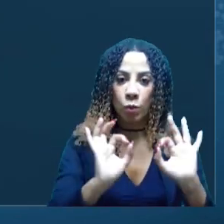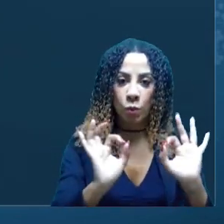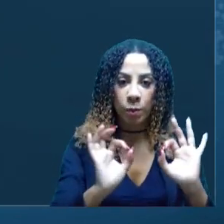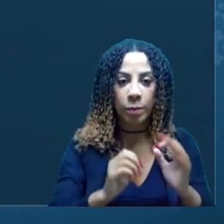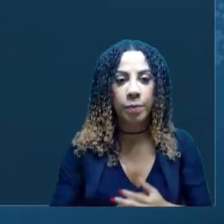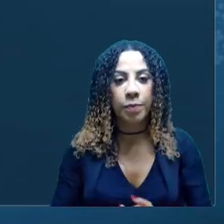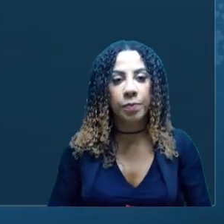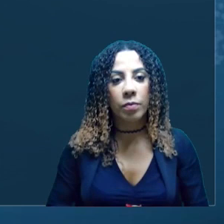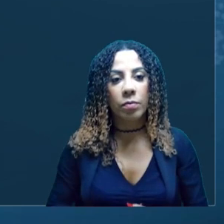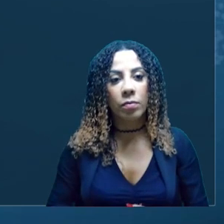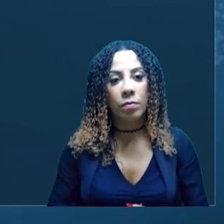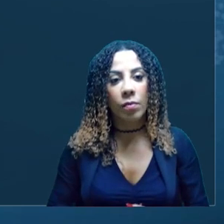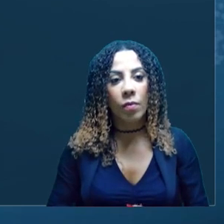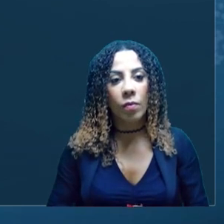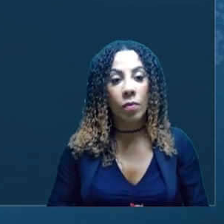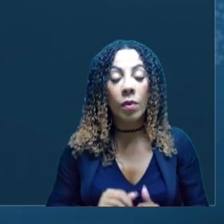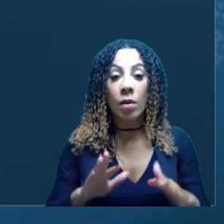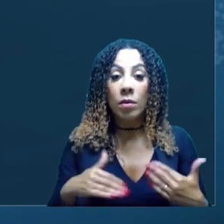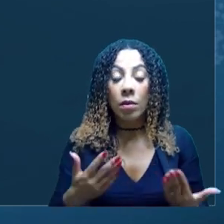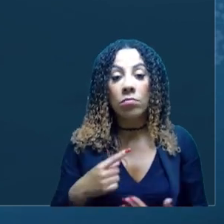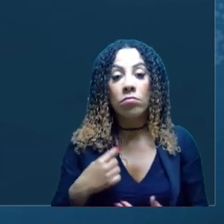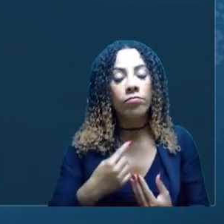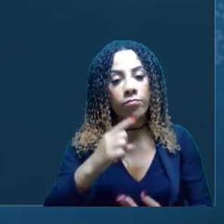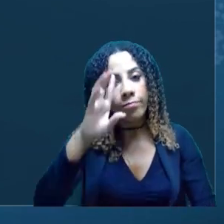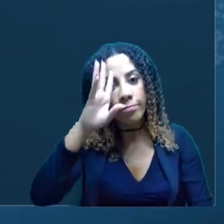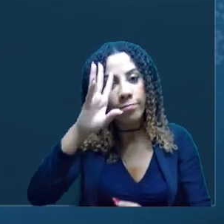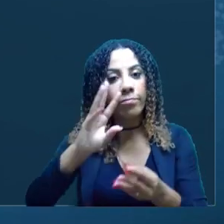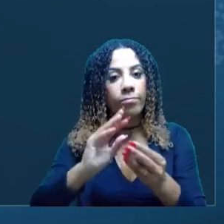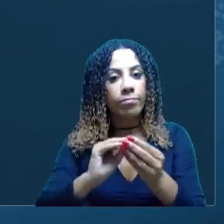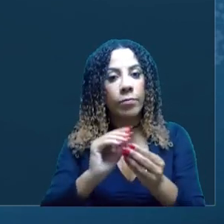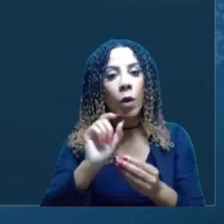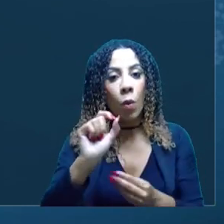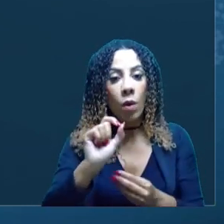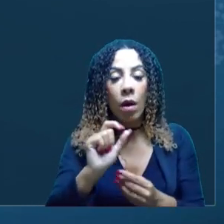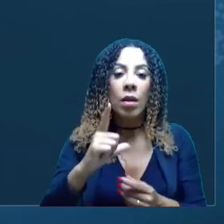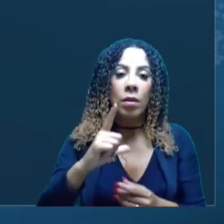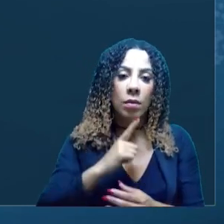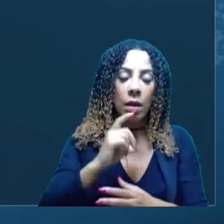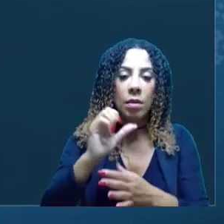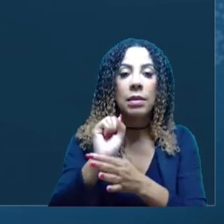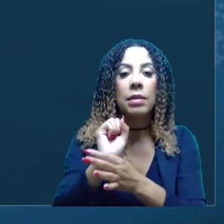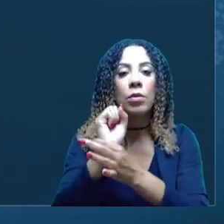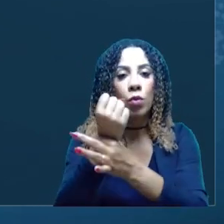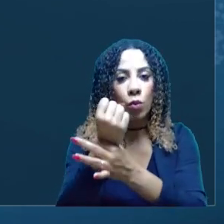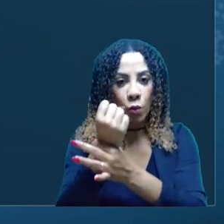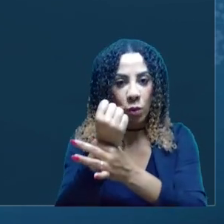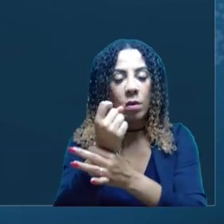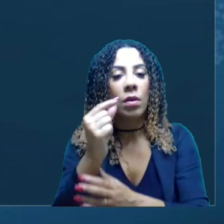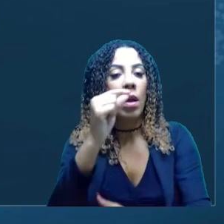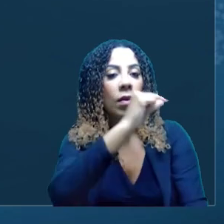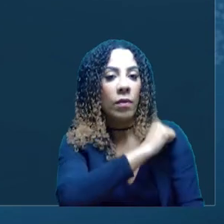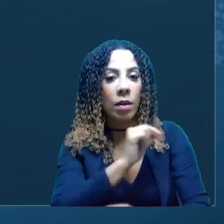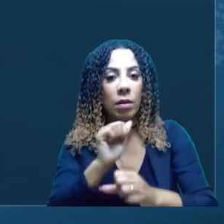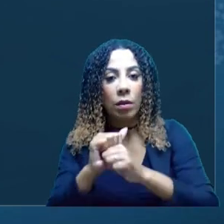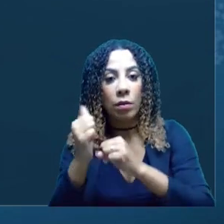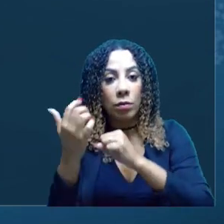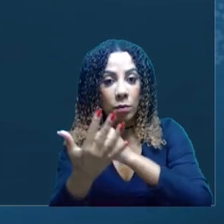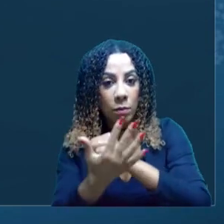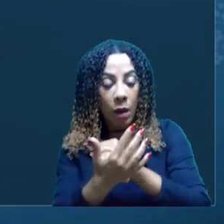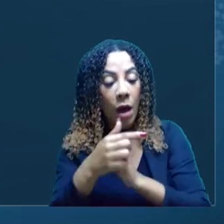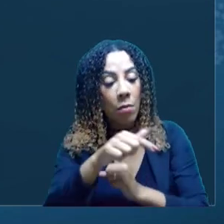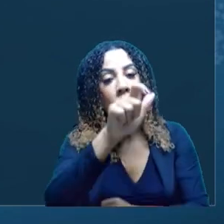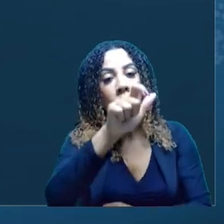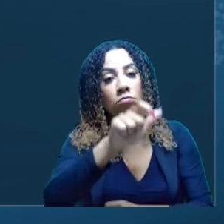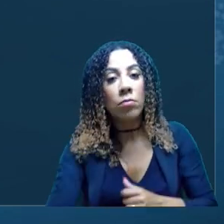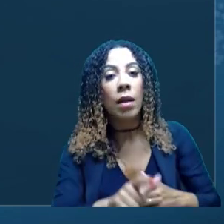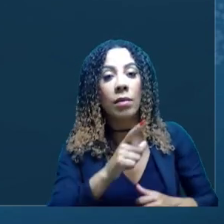Então, nós podemos concluir que há uma segurança na vacinação da Covid em indivíduos com alergias respiratórias,